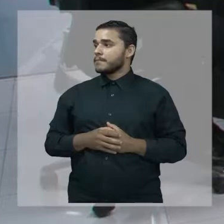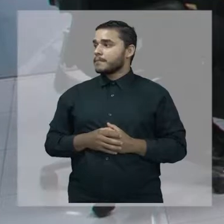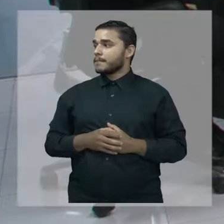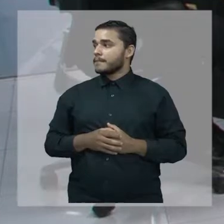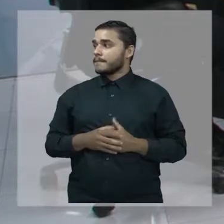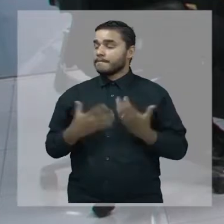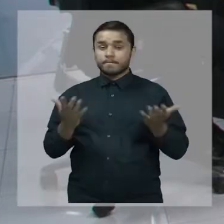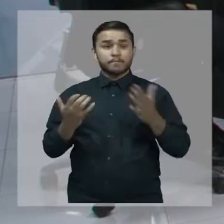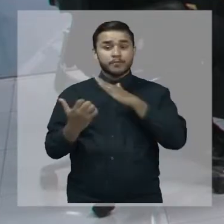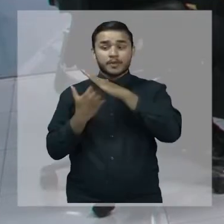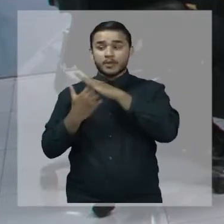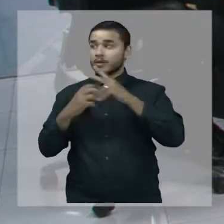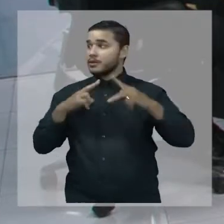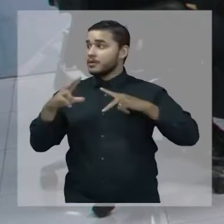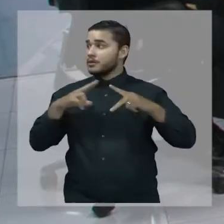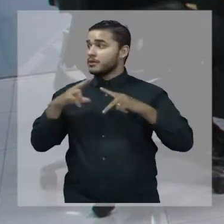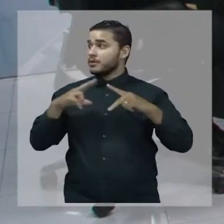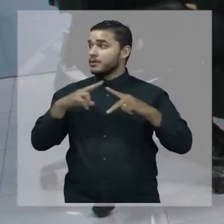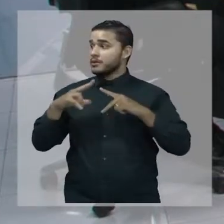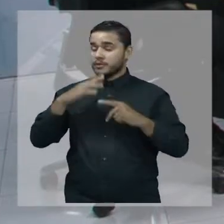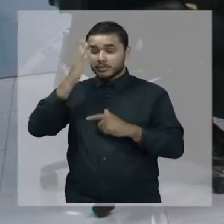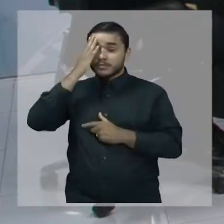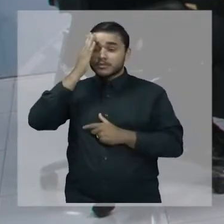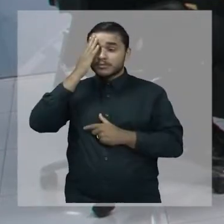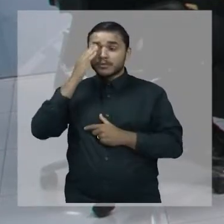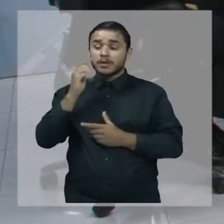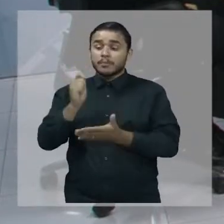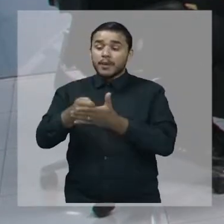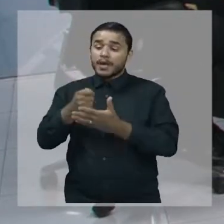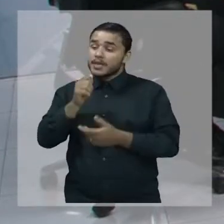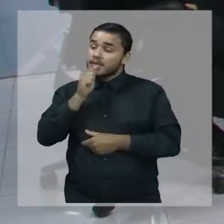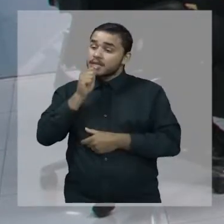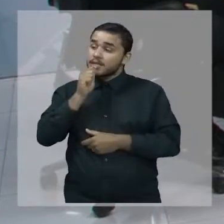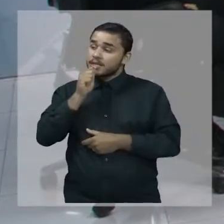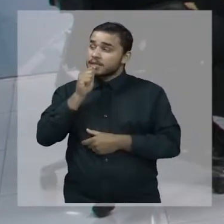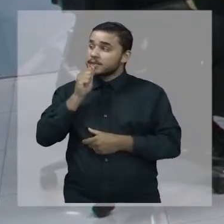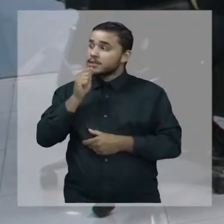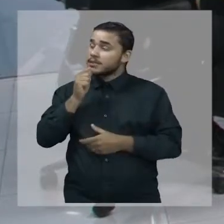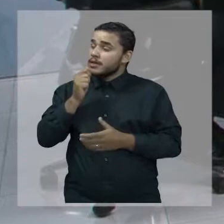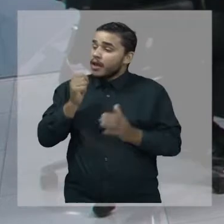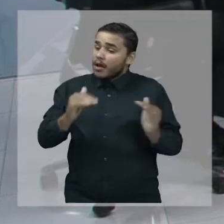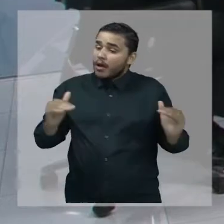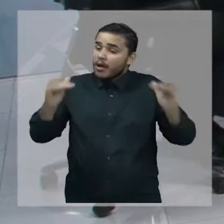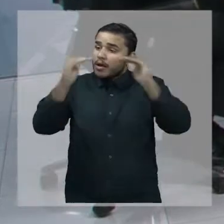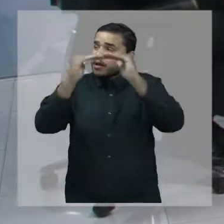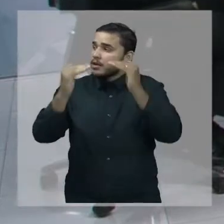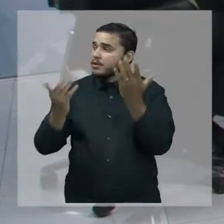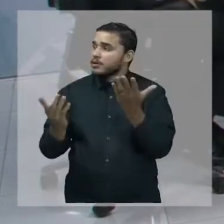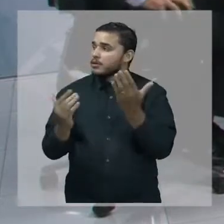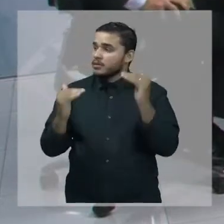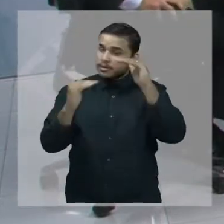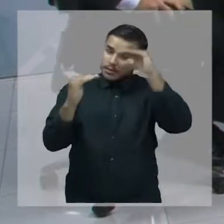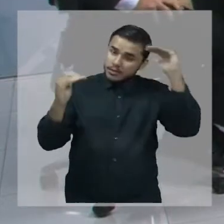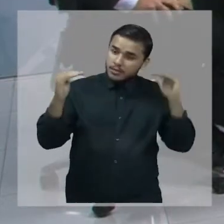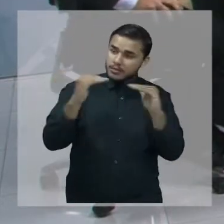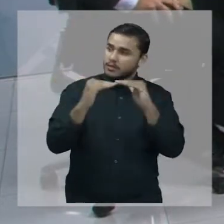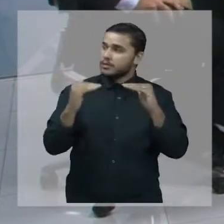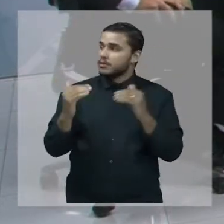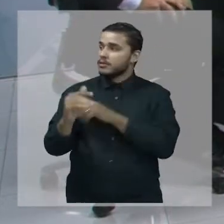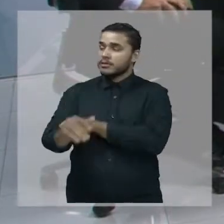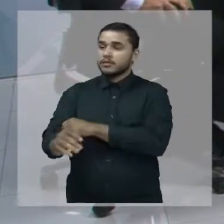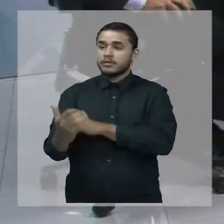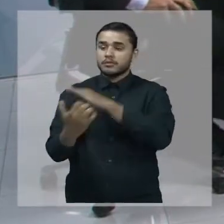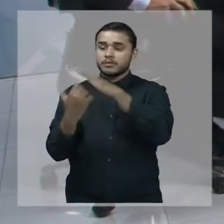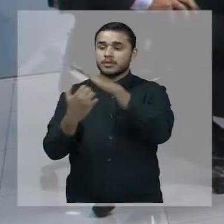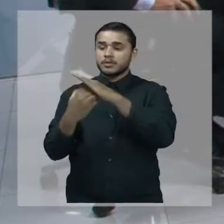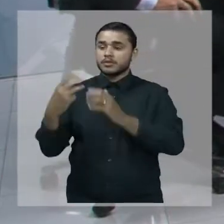paga como o setor privado? Porque o país não aguenta, professor. Aguenta, porque não aguenta a concentração que tem. Em vez de diminuir o do servidor público, por que não aumenta o da iniciativa privada?